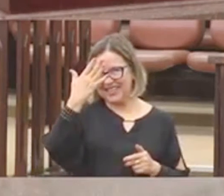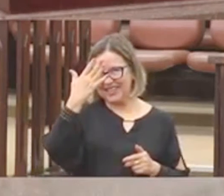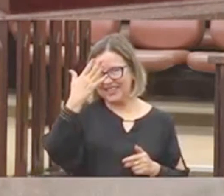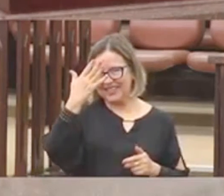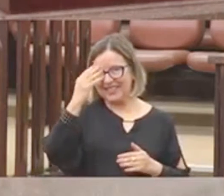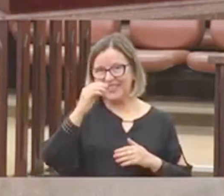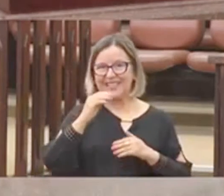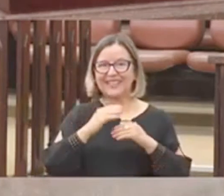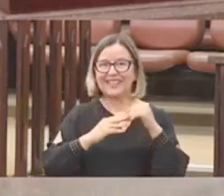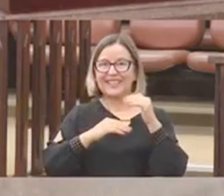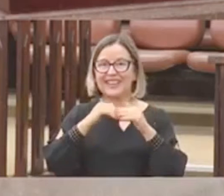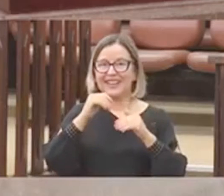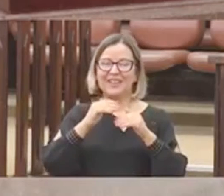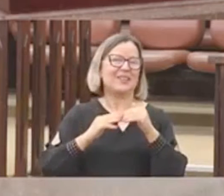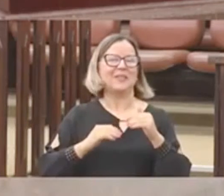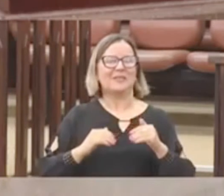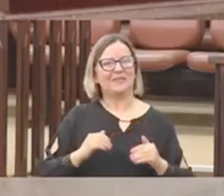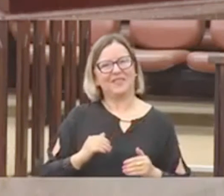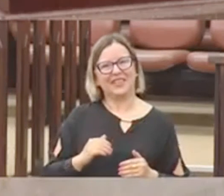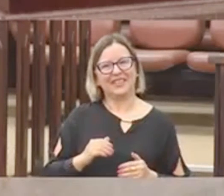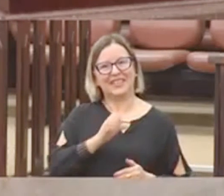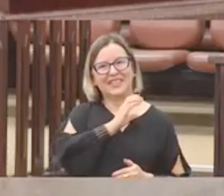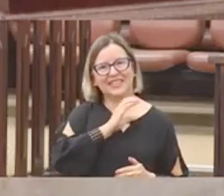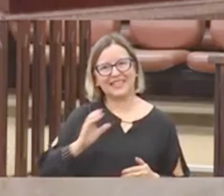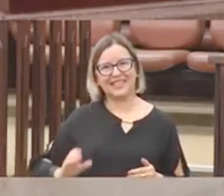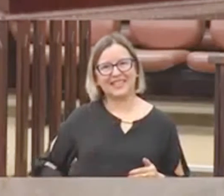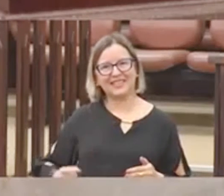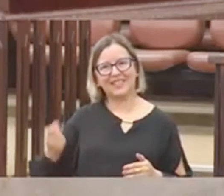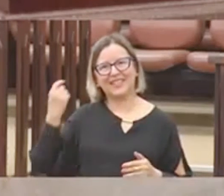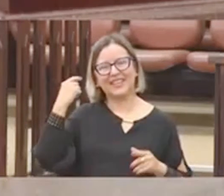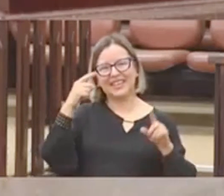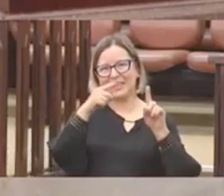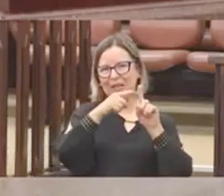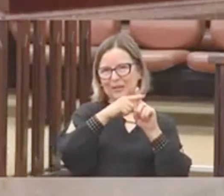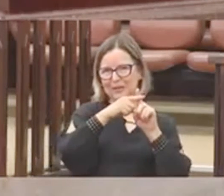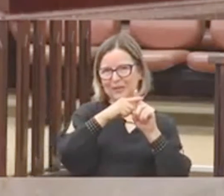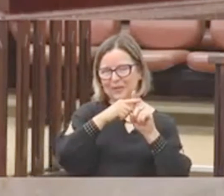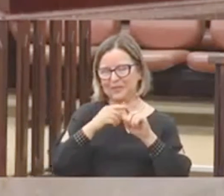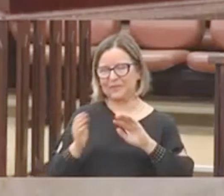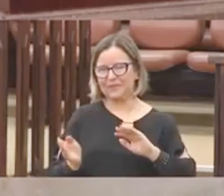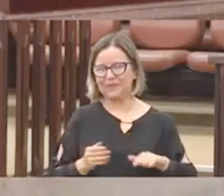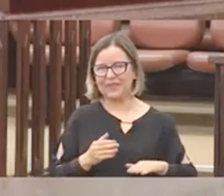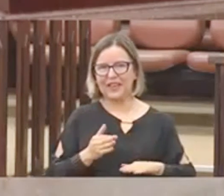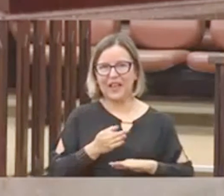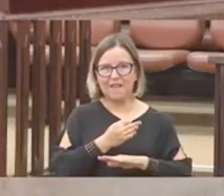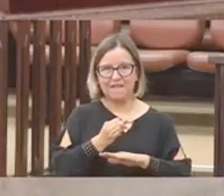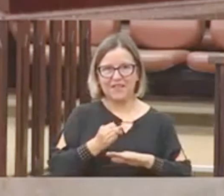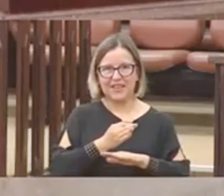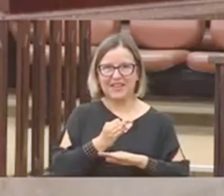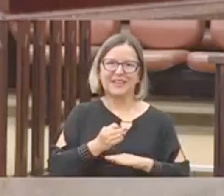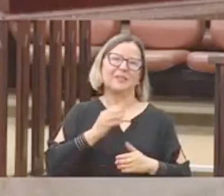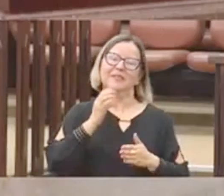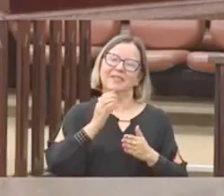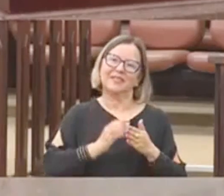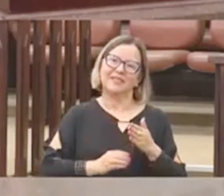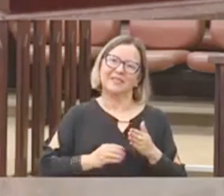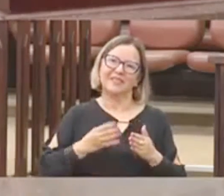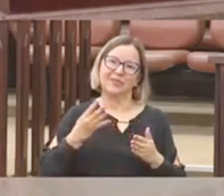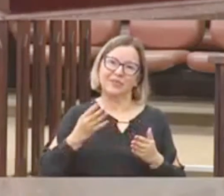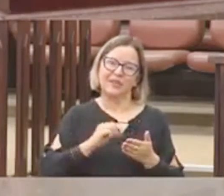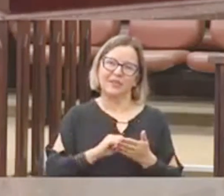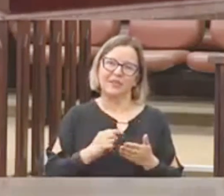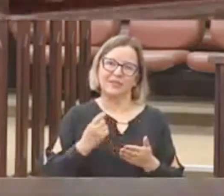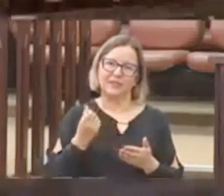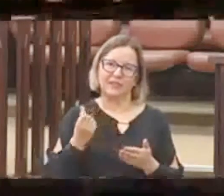que aconteceu naquela cruz. Eu queria ler Filipenses capítulo 4, versículos 6 e 7 com